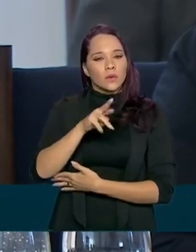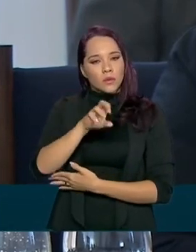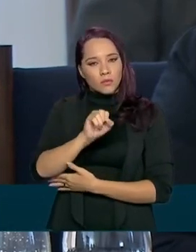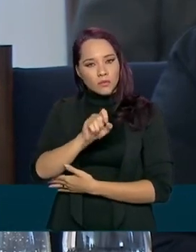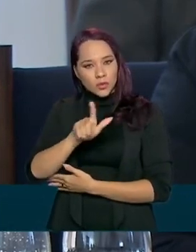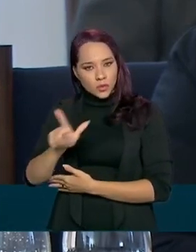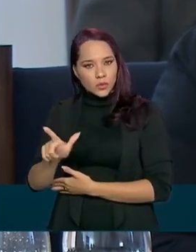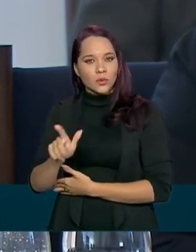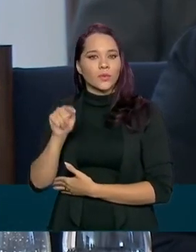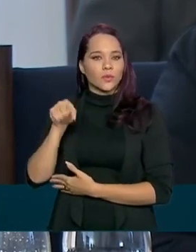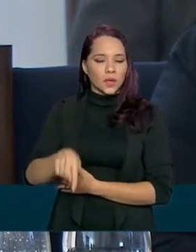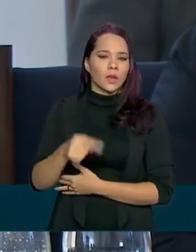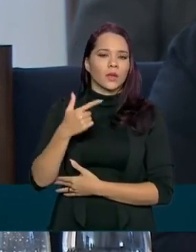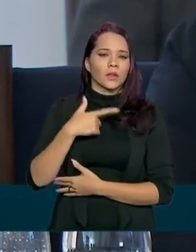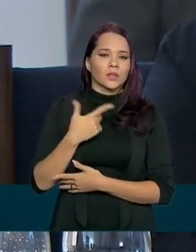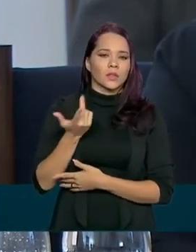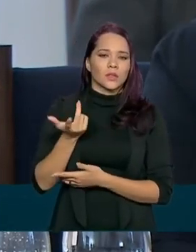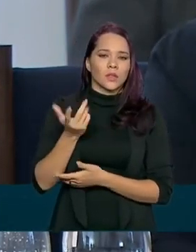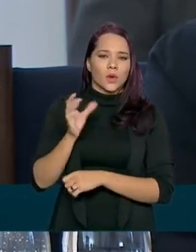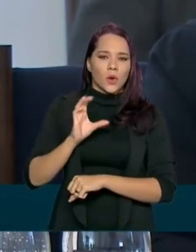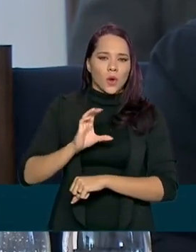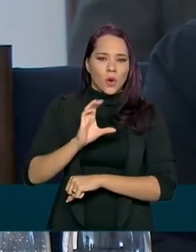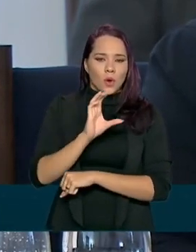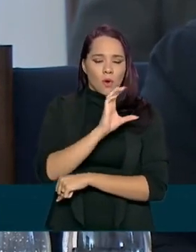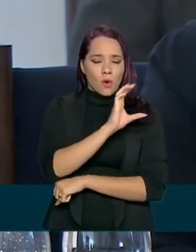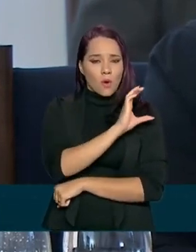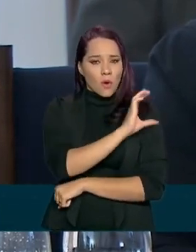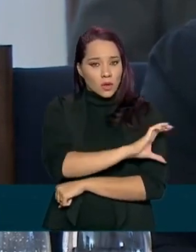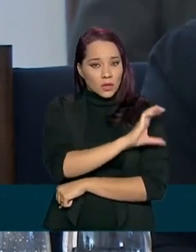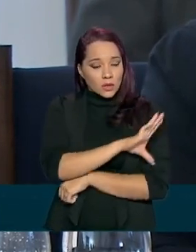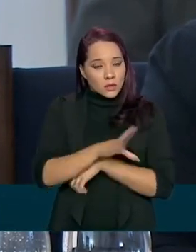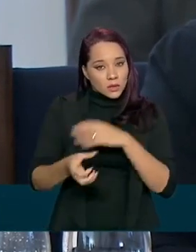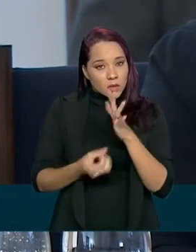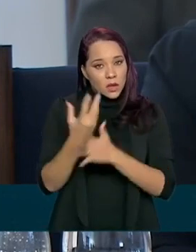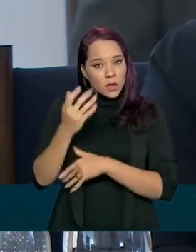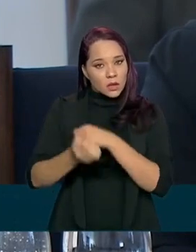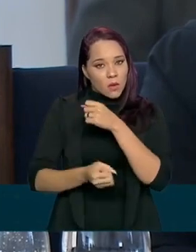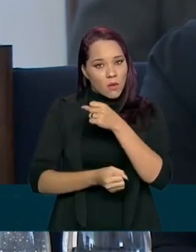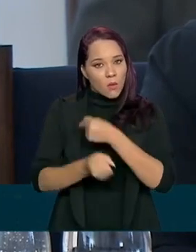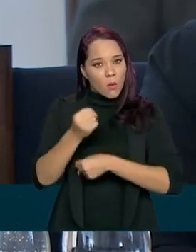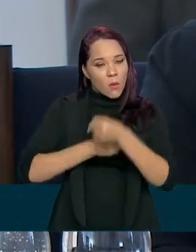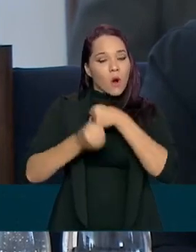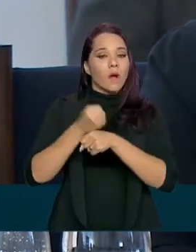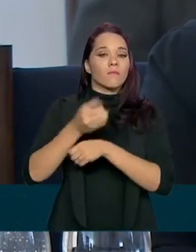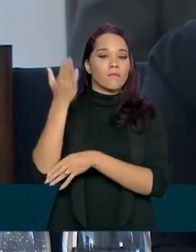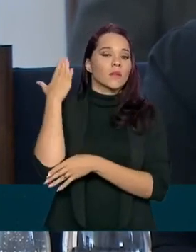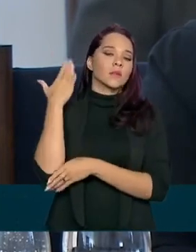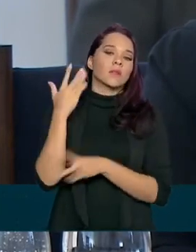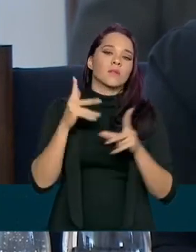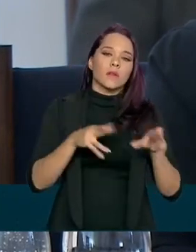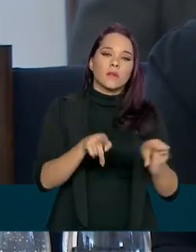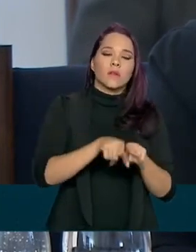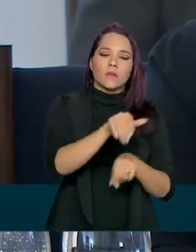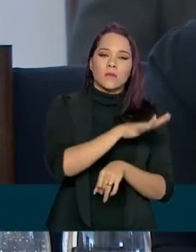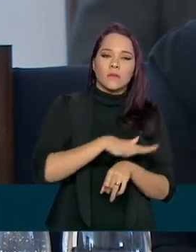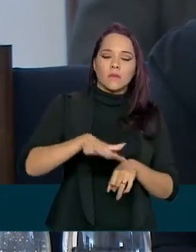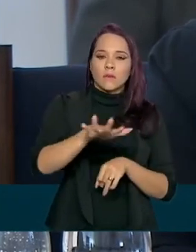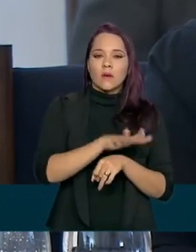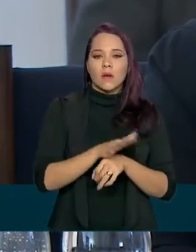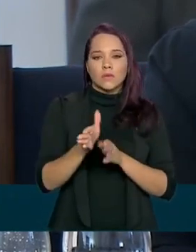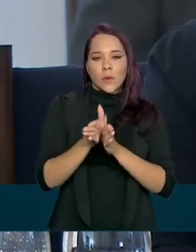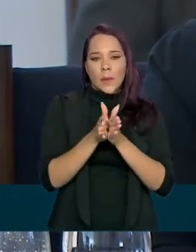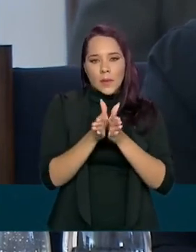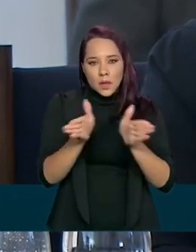sul nos mecanismos de coordenação e sul americano criado ano passado que vem funcionando assim como no âmbito bilateral